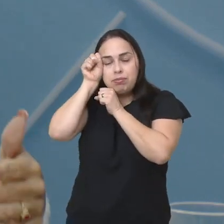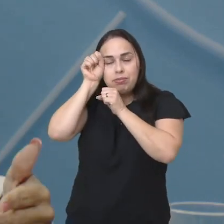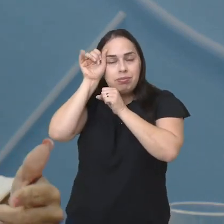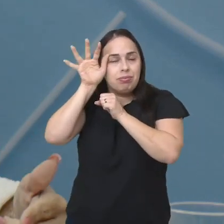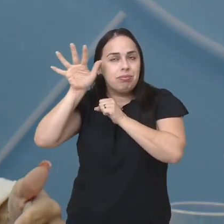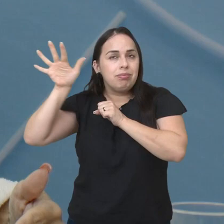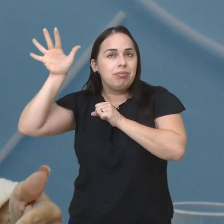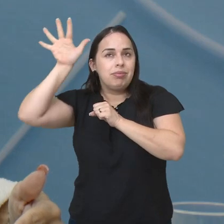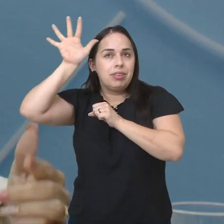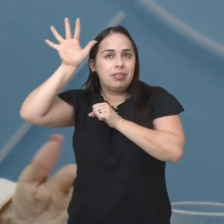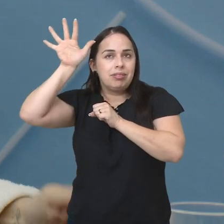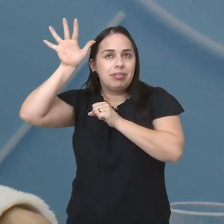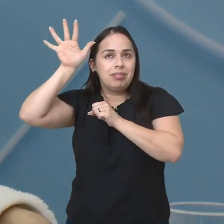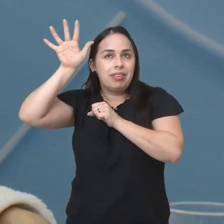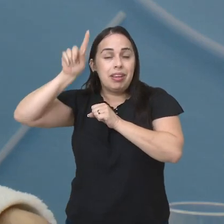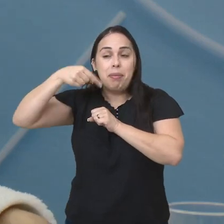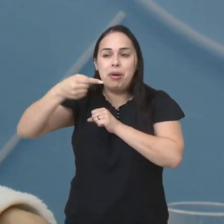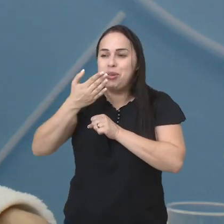dia e vai ter o que comer,